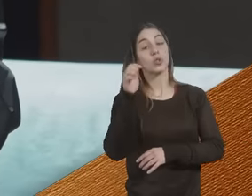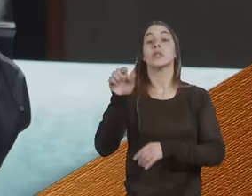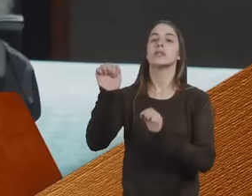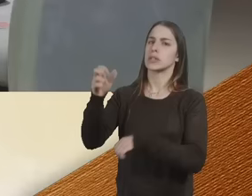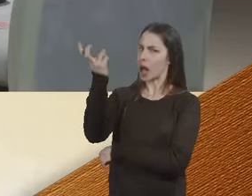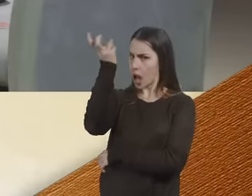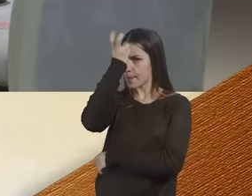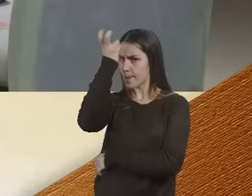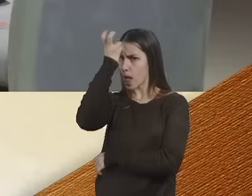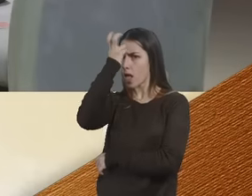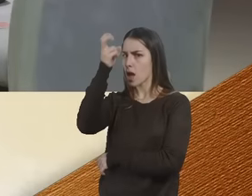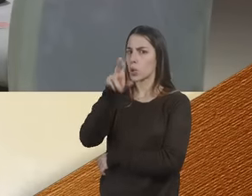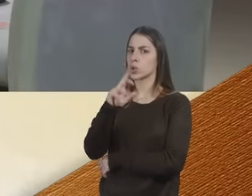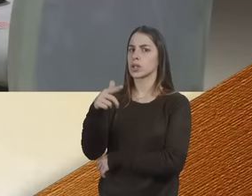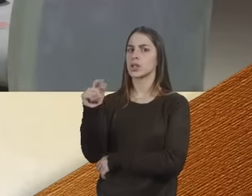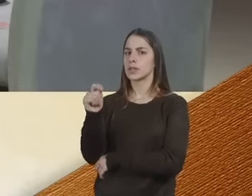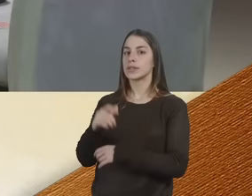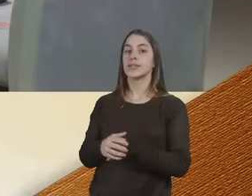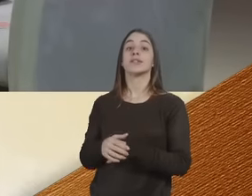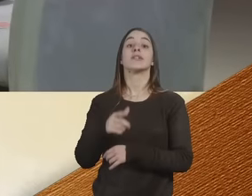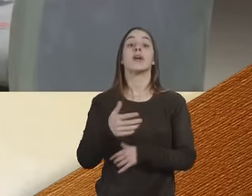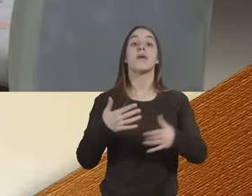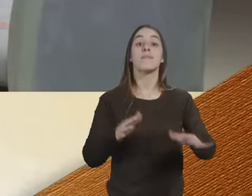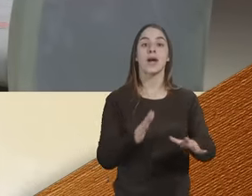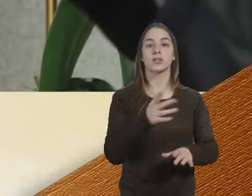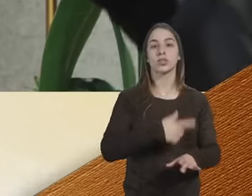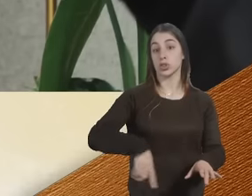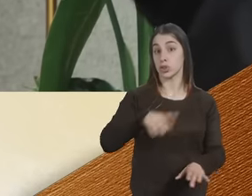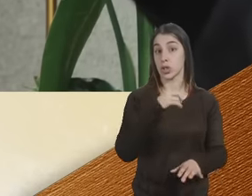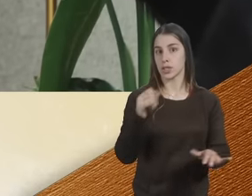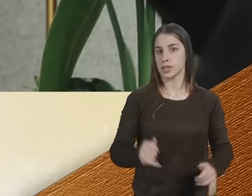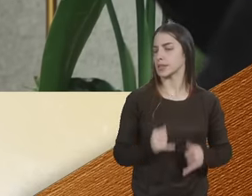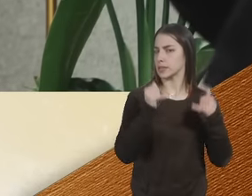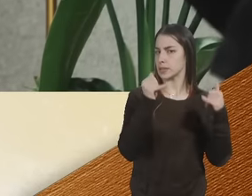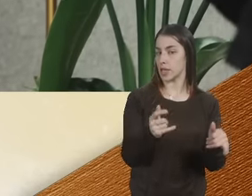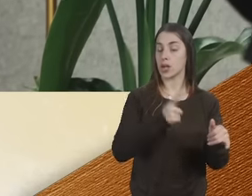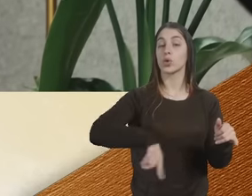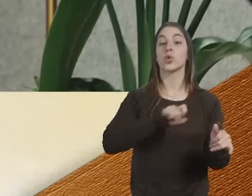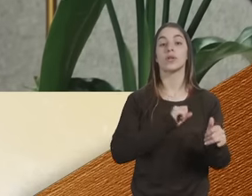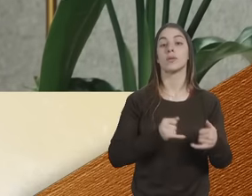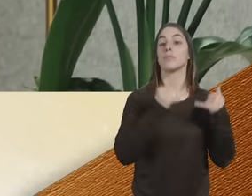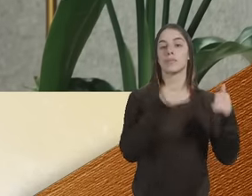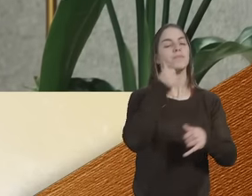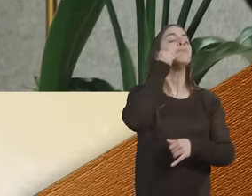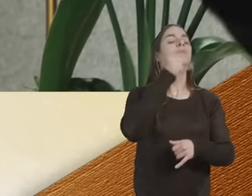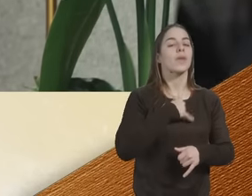Ruth. Mas vamos então passar, se calhar é melhor passarmos para a nossa próxima